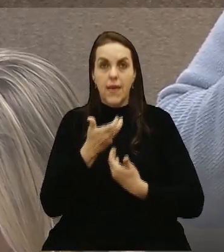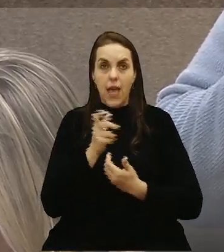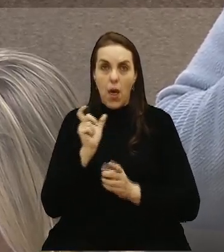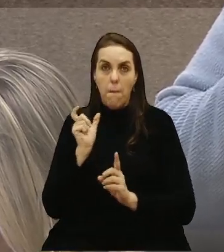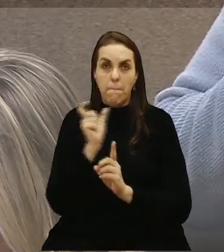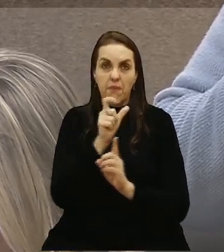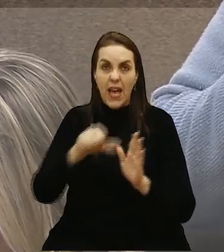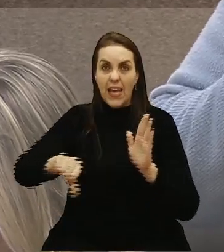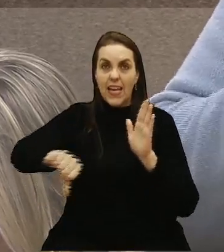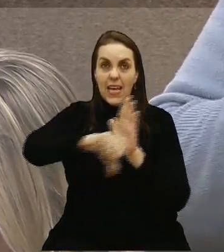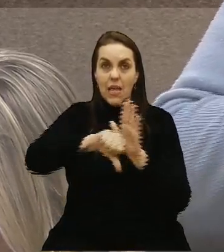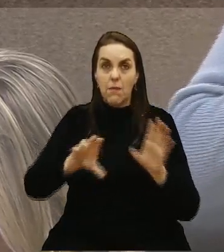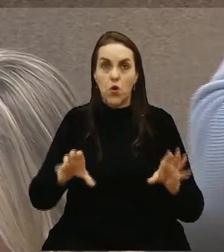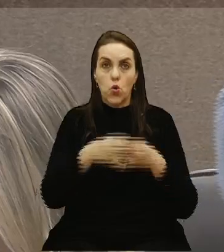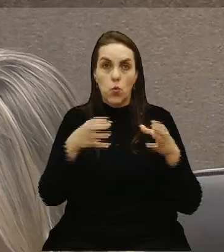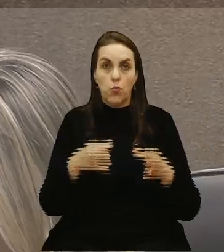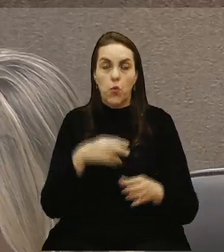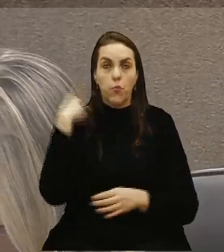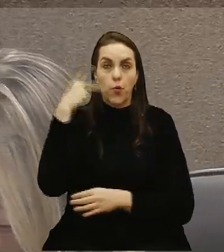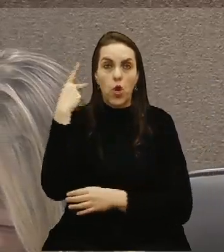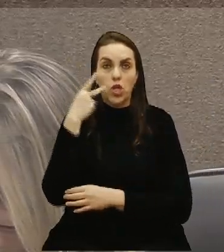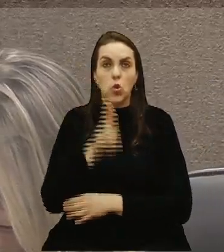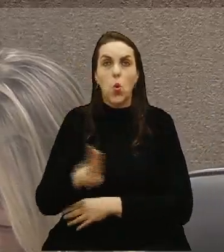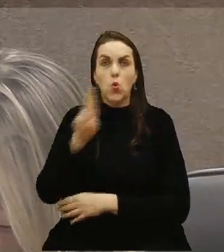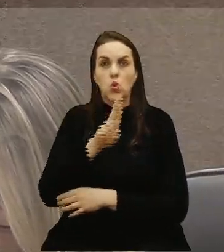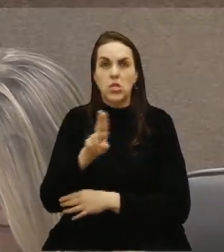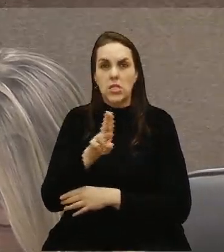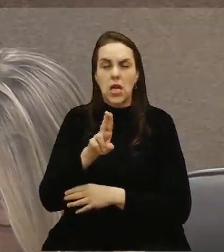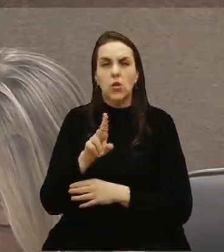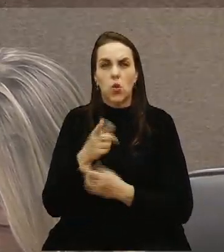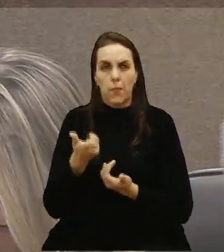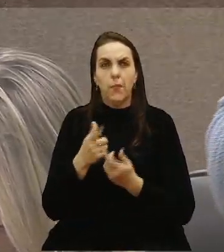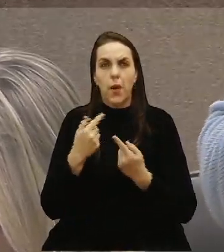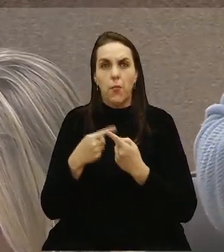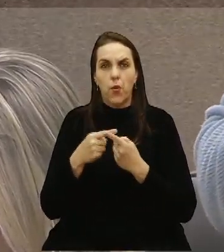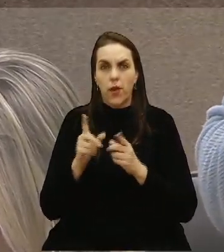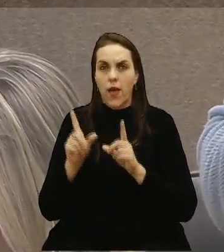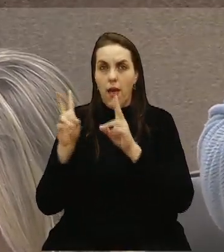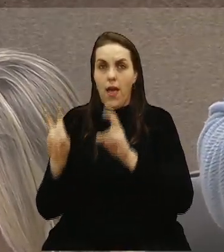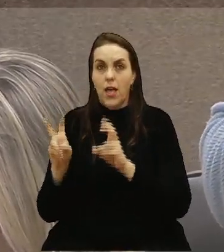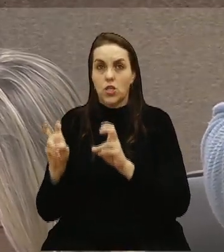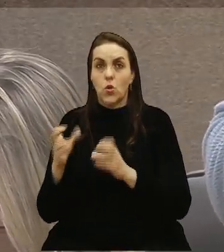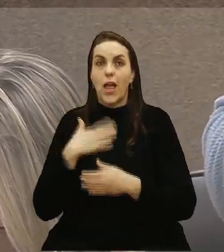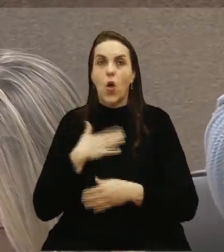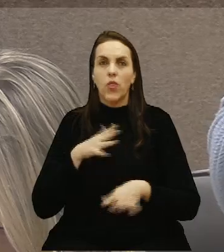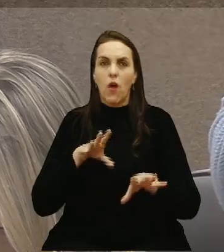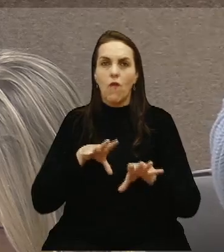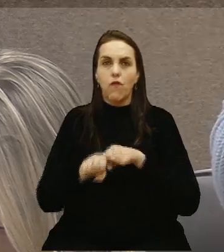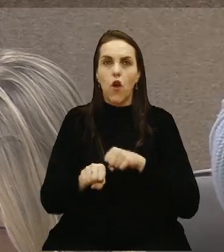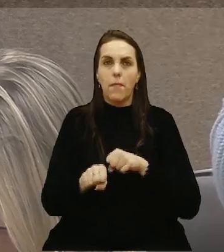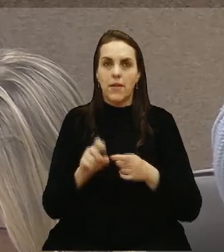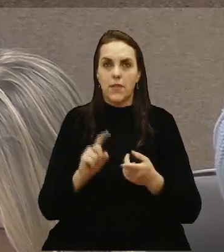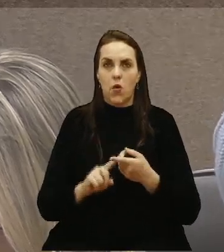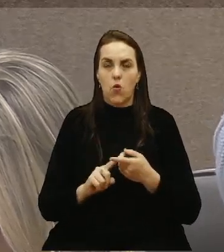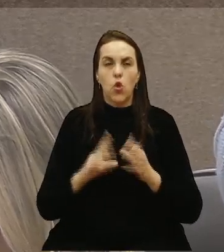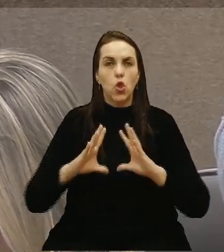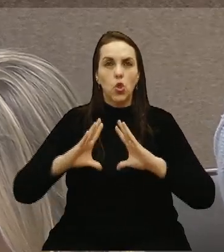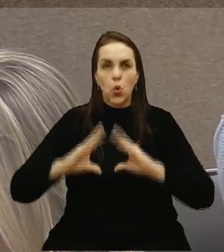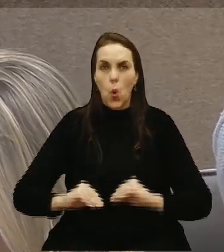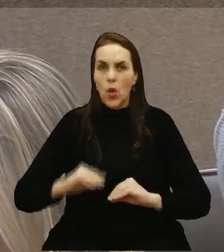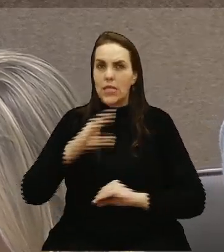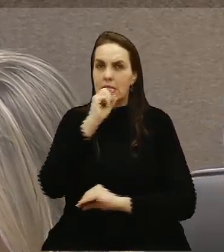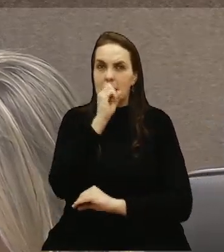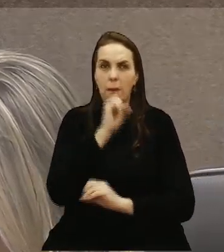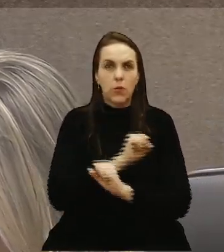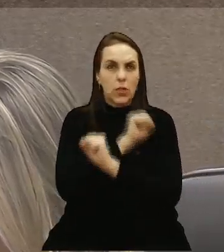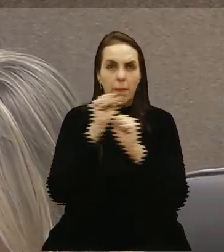para um grupo político e usando de uma referindo à questão, porque eu tenho formação, vereador. Eu tenho, todas as minhas noites, sábado de